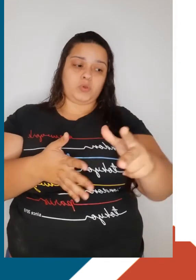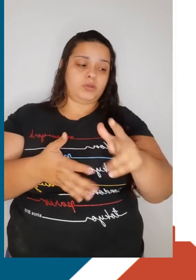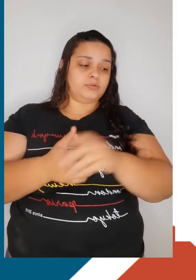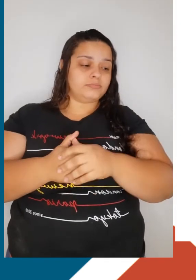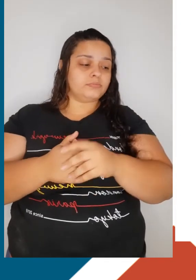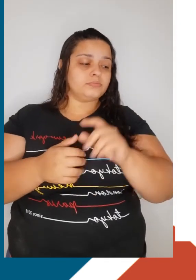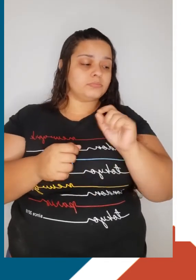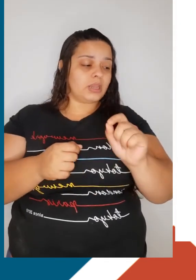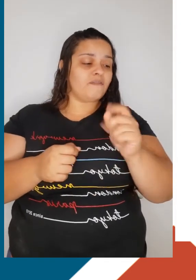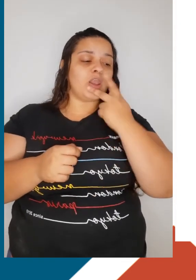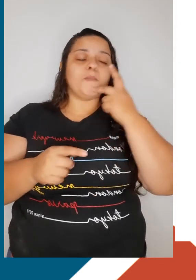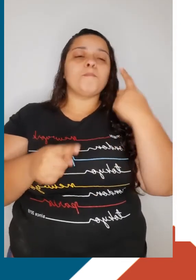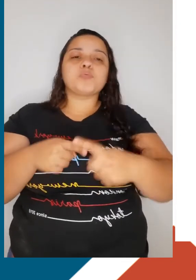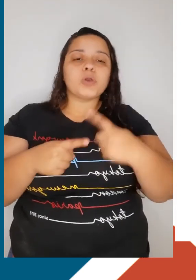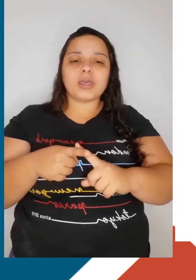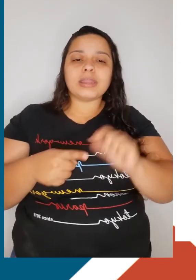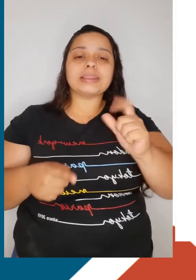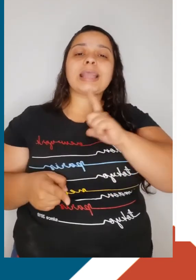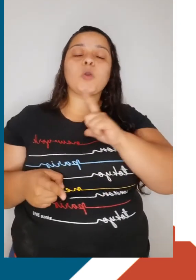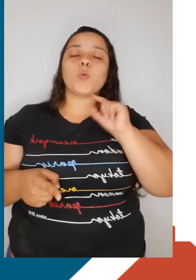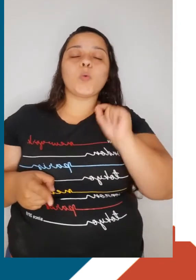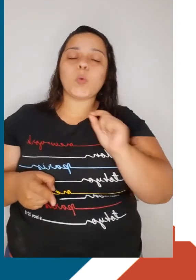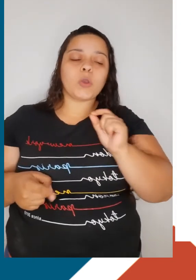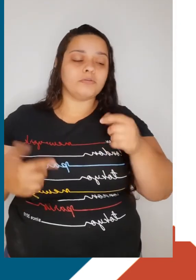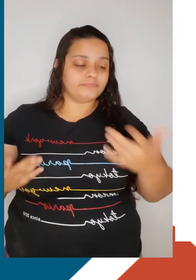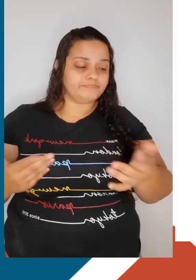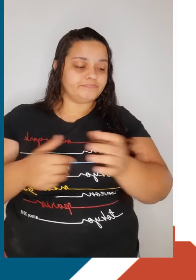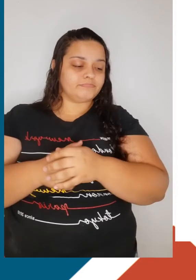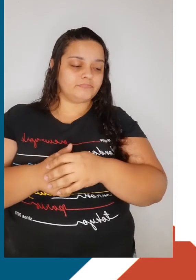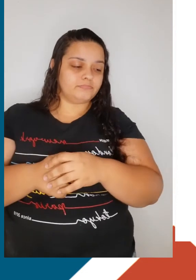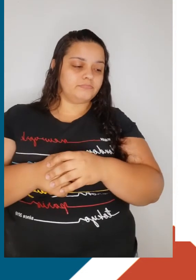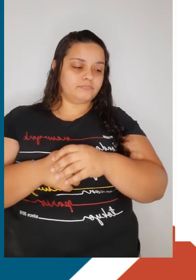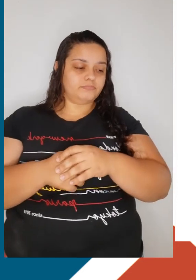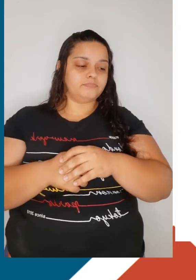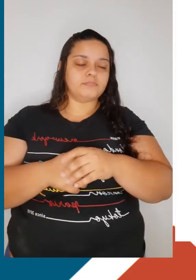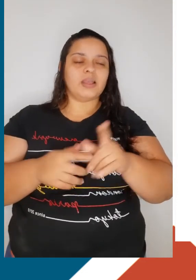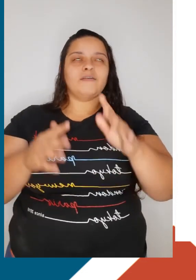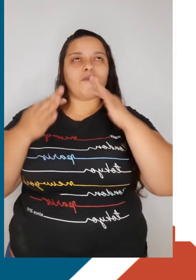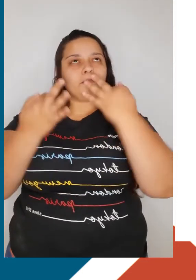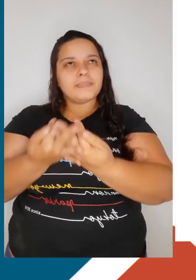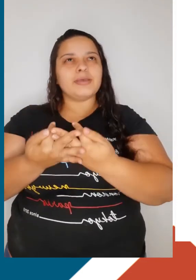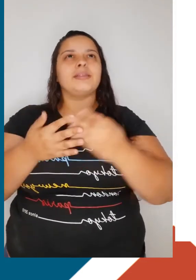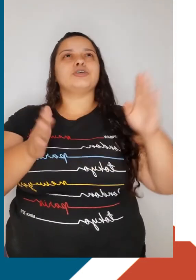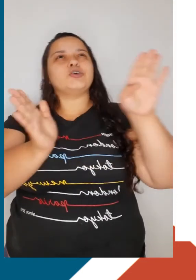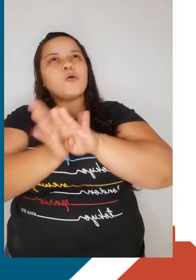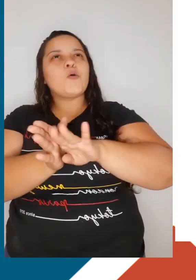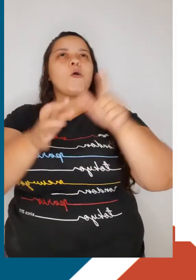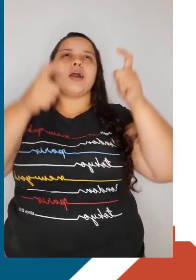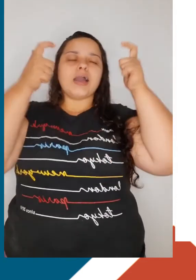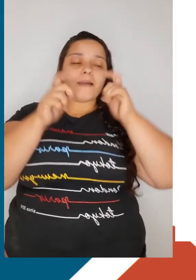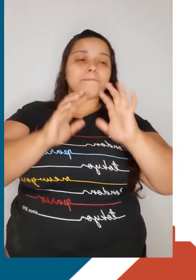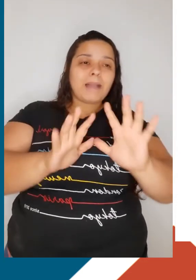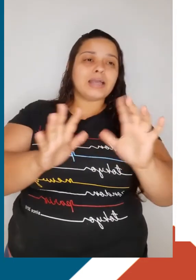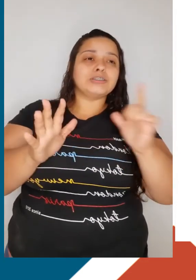terem... Bem, gente, é uma questão que então acaba mobilizando os conteúdos que vimos aqui sobre a chegada da família real e